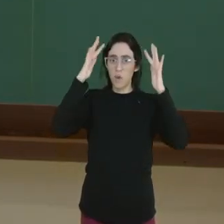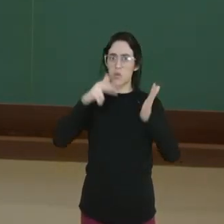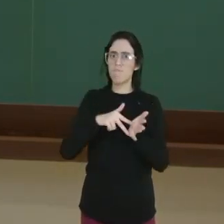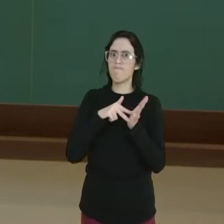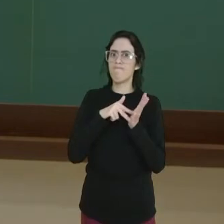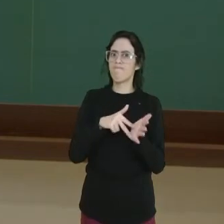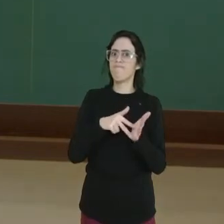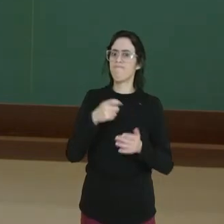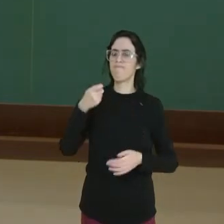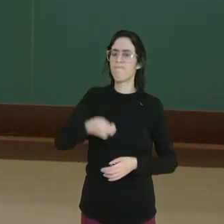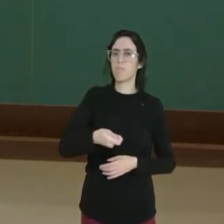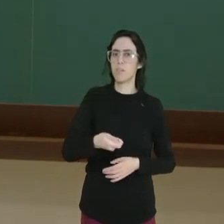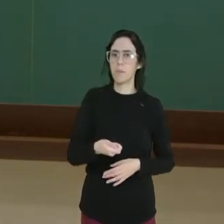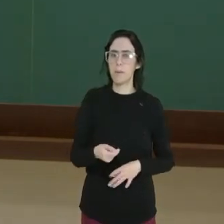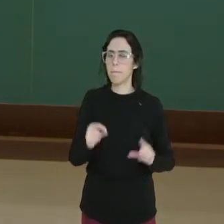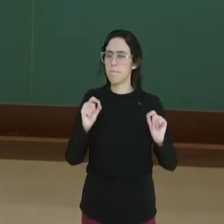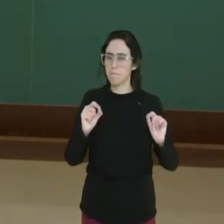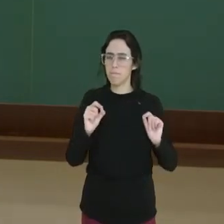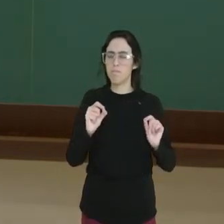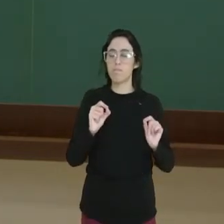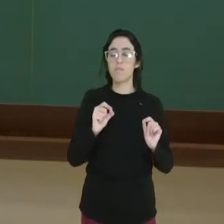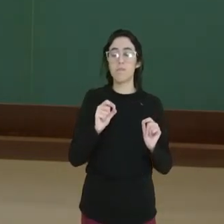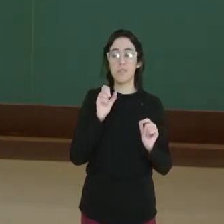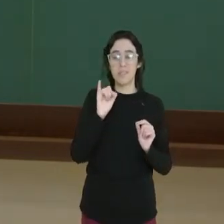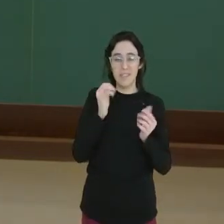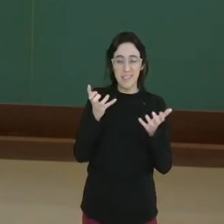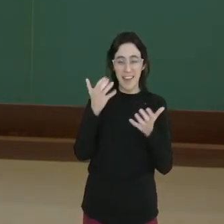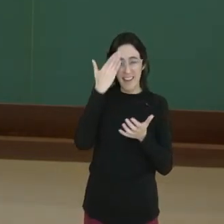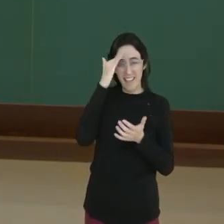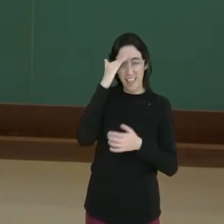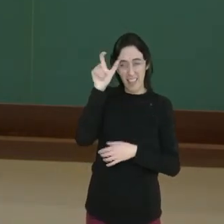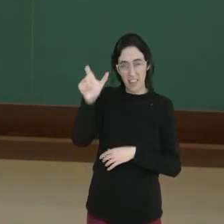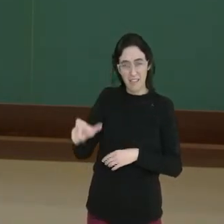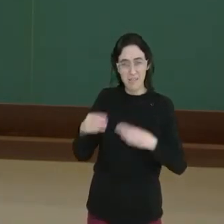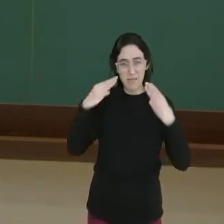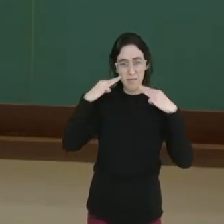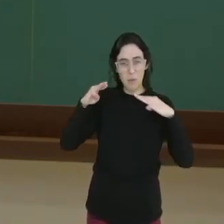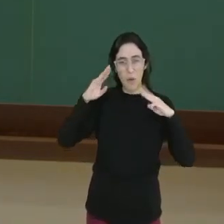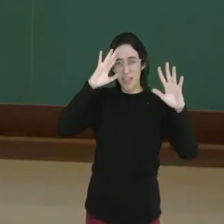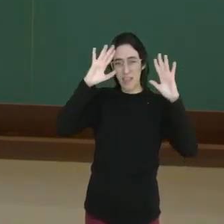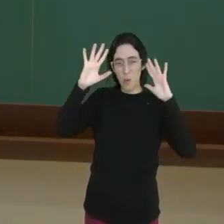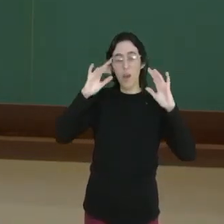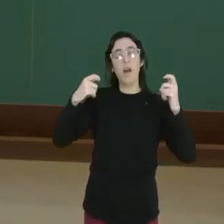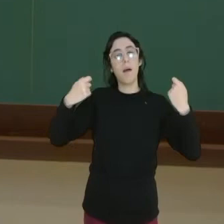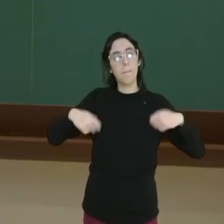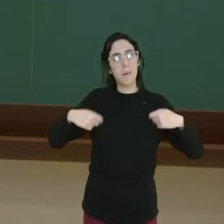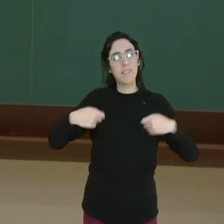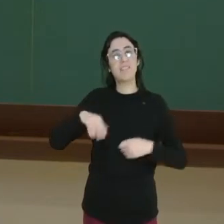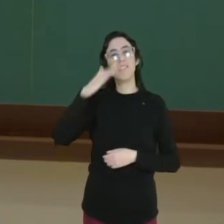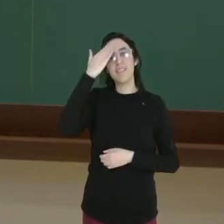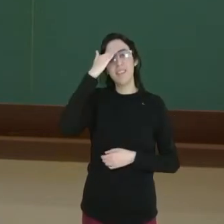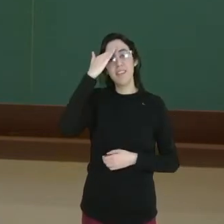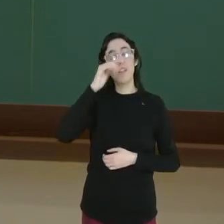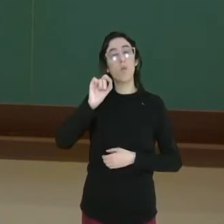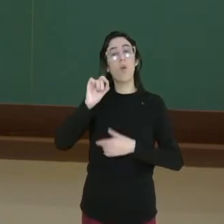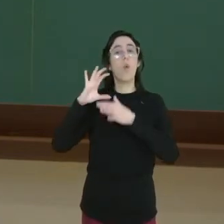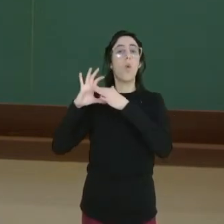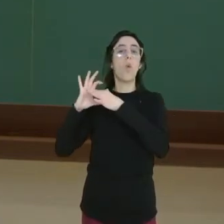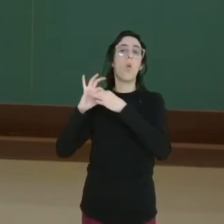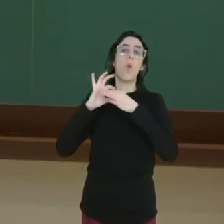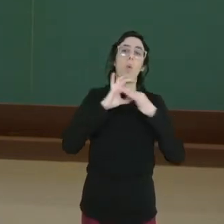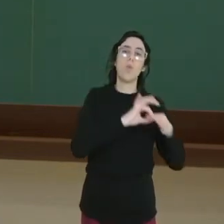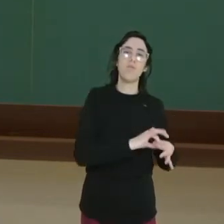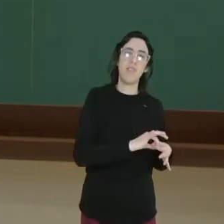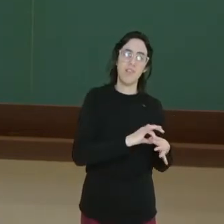chão. Então, para a gente entender as teorias de Maquiavel, é necessário também entender o contexto em que